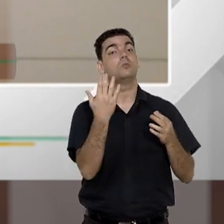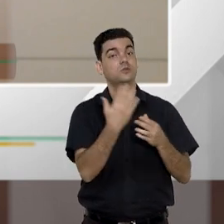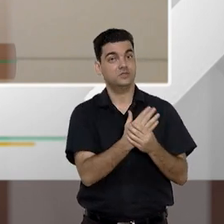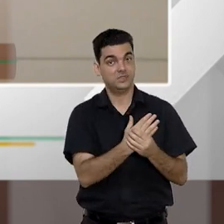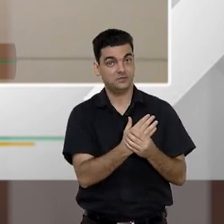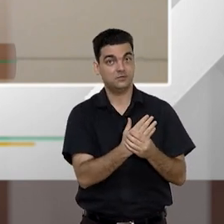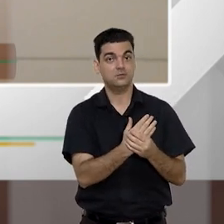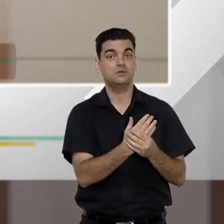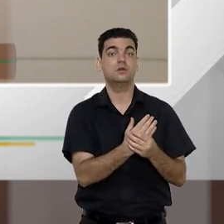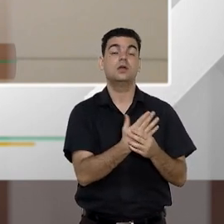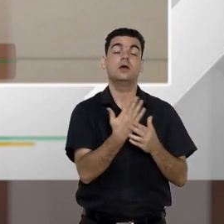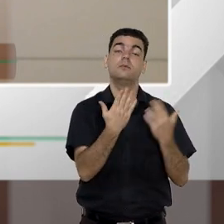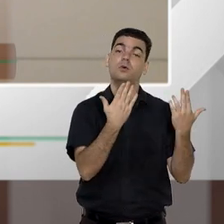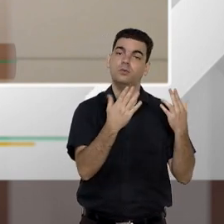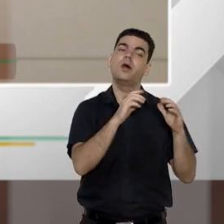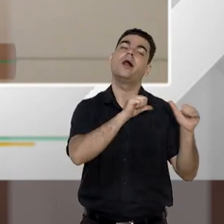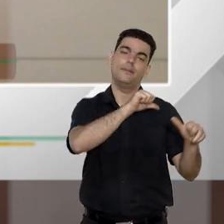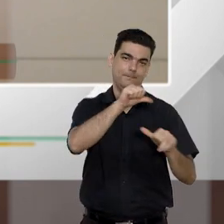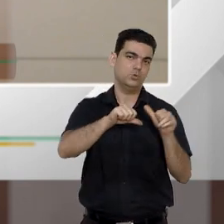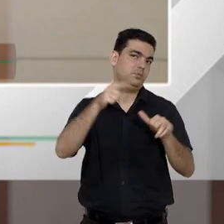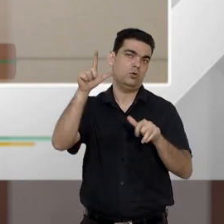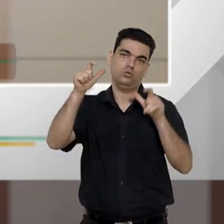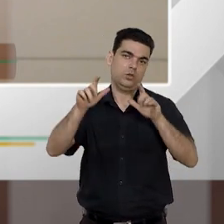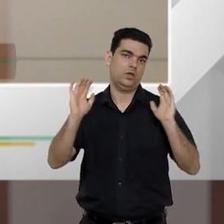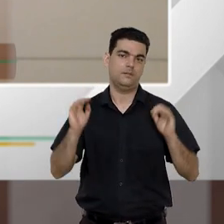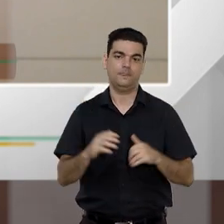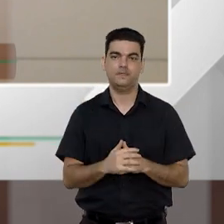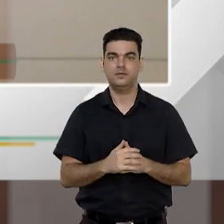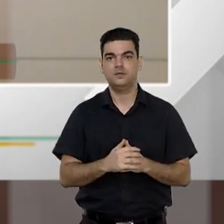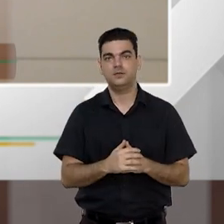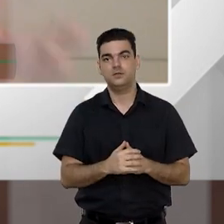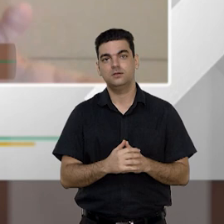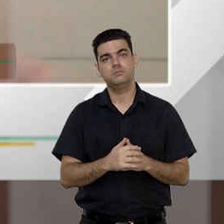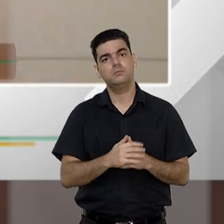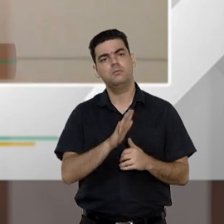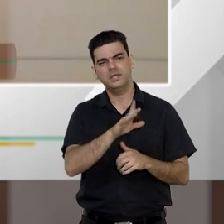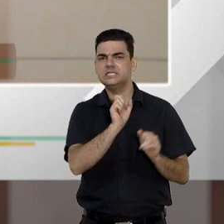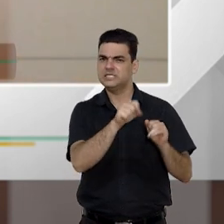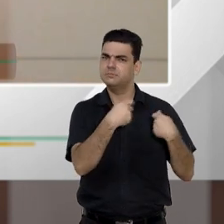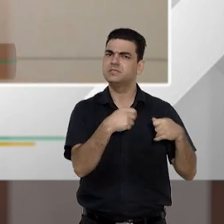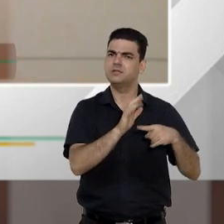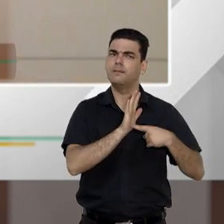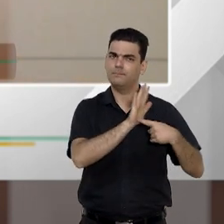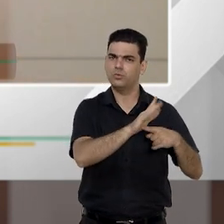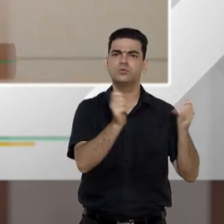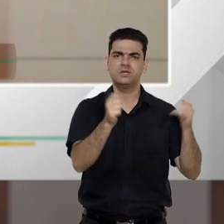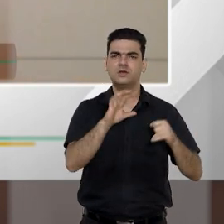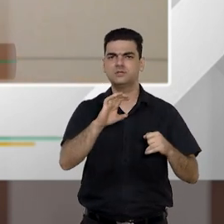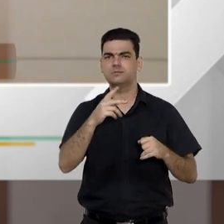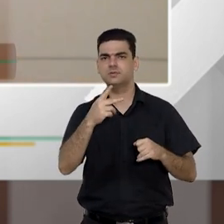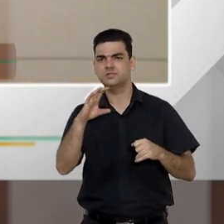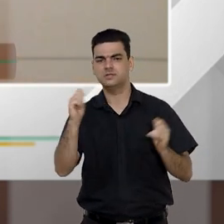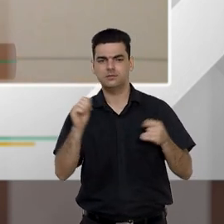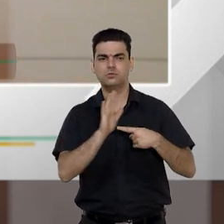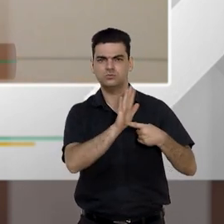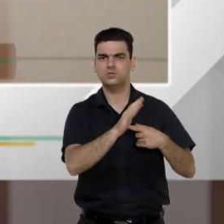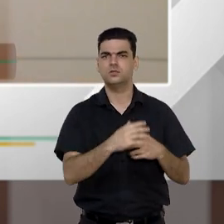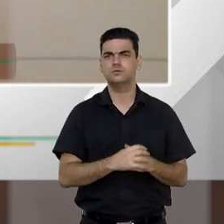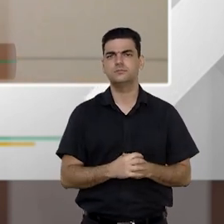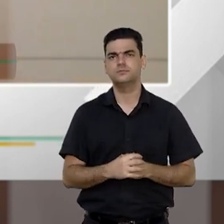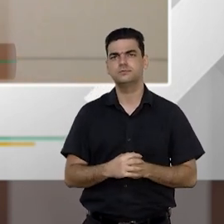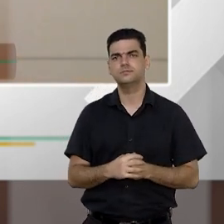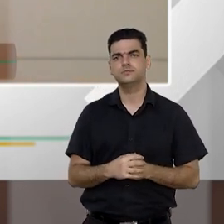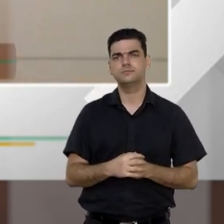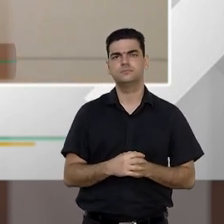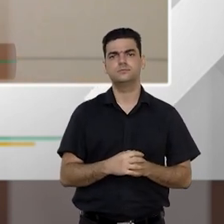caso não tenhamos uma compatibilidade, sim, não vamos aplicar o CPC naquele caso concreto, tal como também